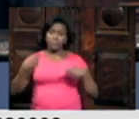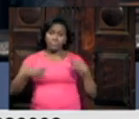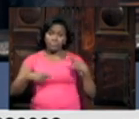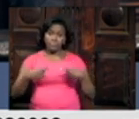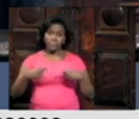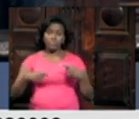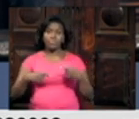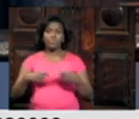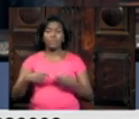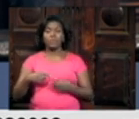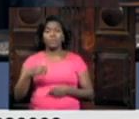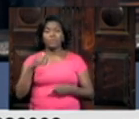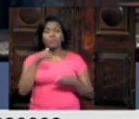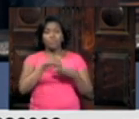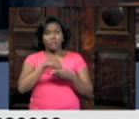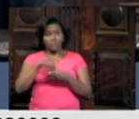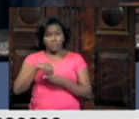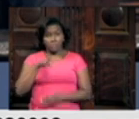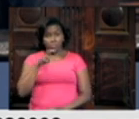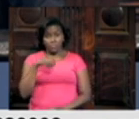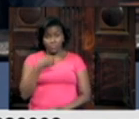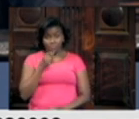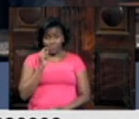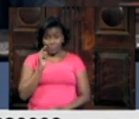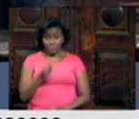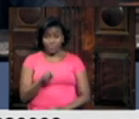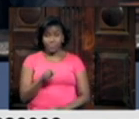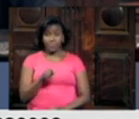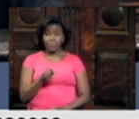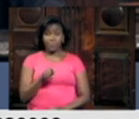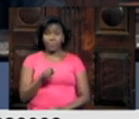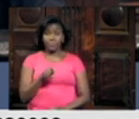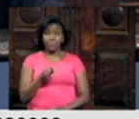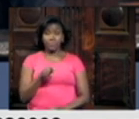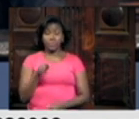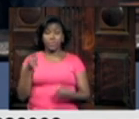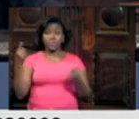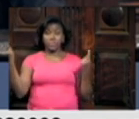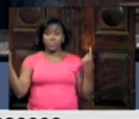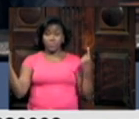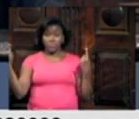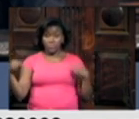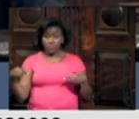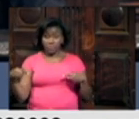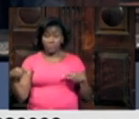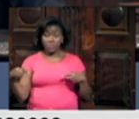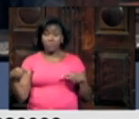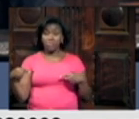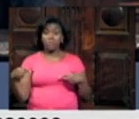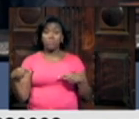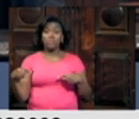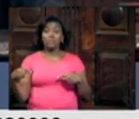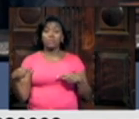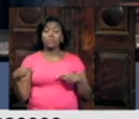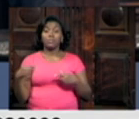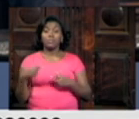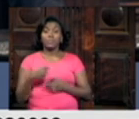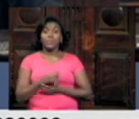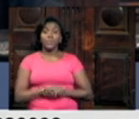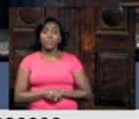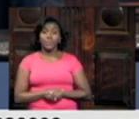receber mais de 56 mil votos num pleito, aonde foram aproximadamente à urna